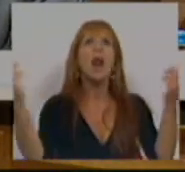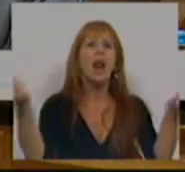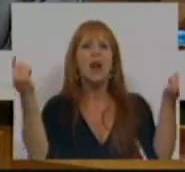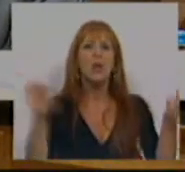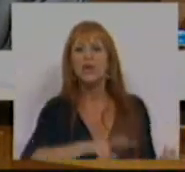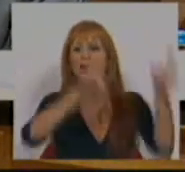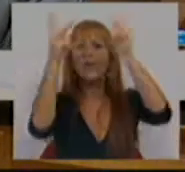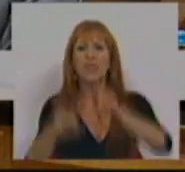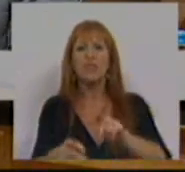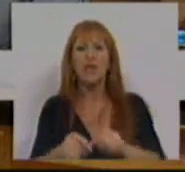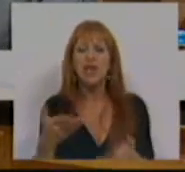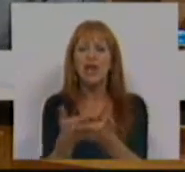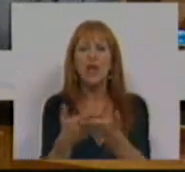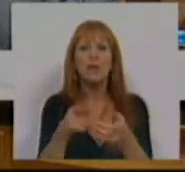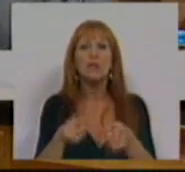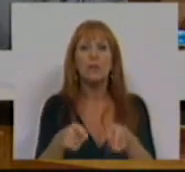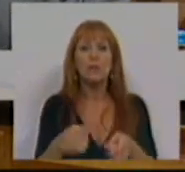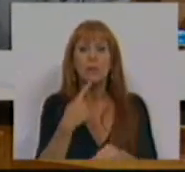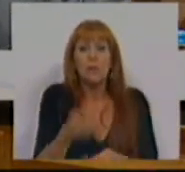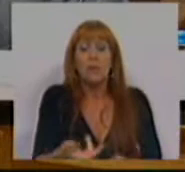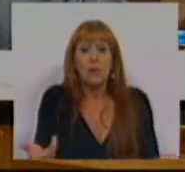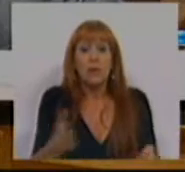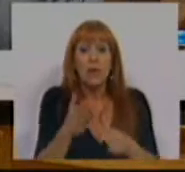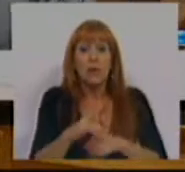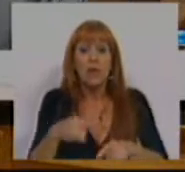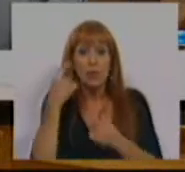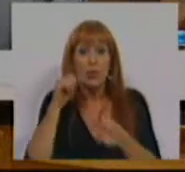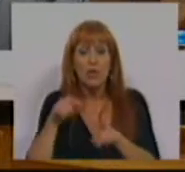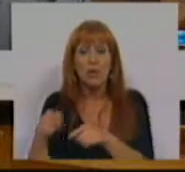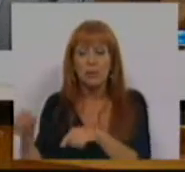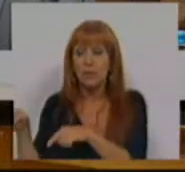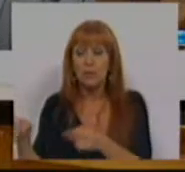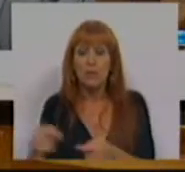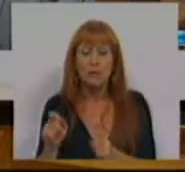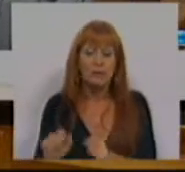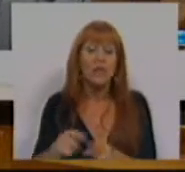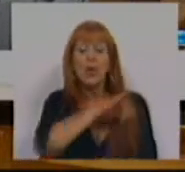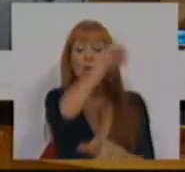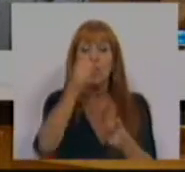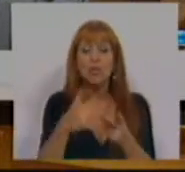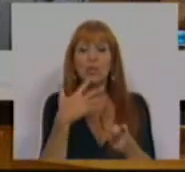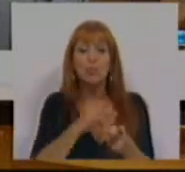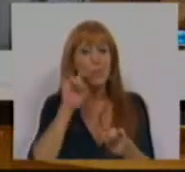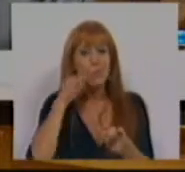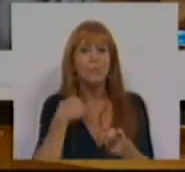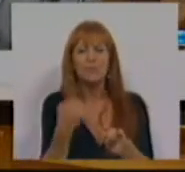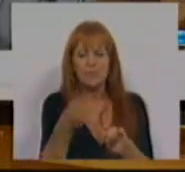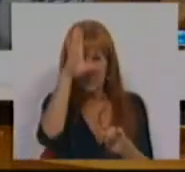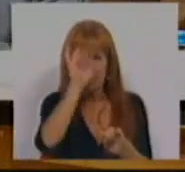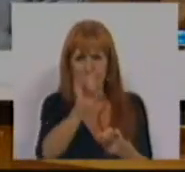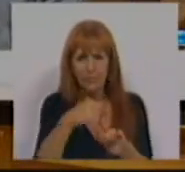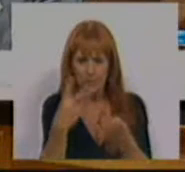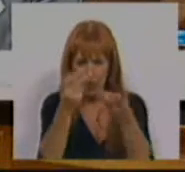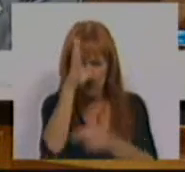propagada transformação económica que anunciou através da procura externa líquida. O segundo fator de descrédito que pesa sobre o Governo